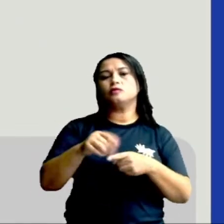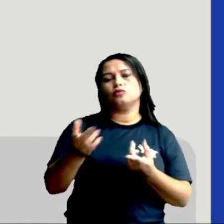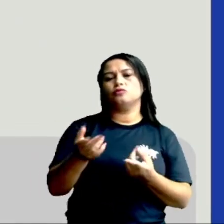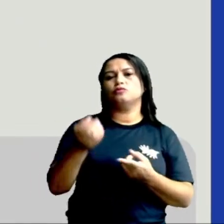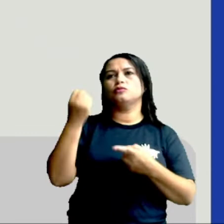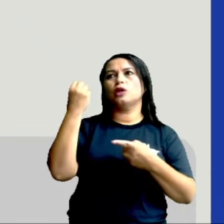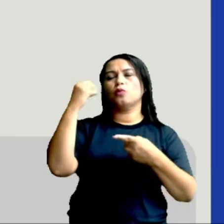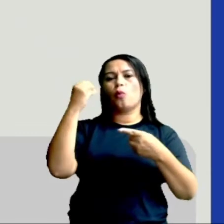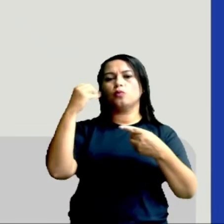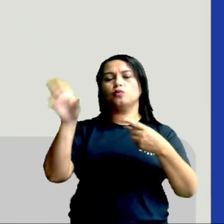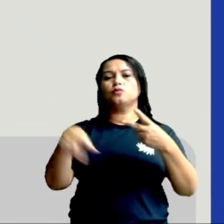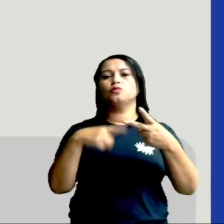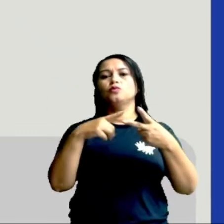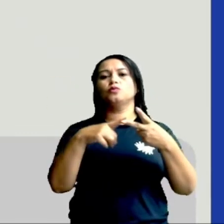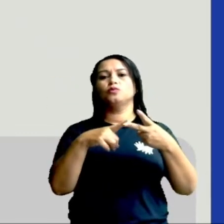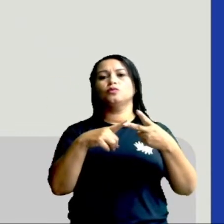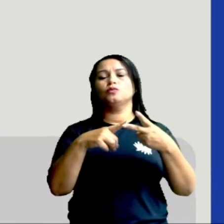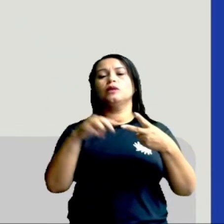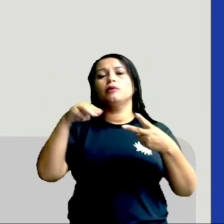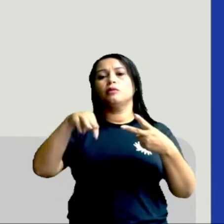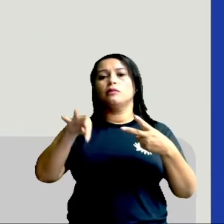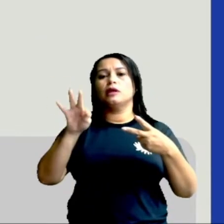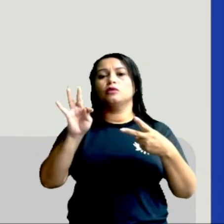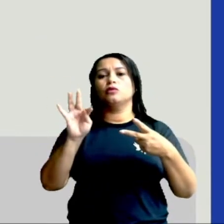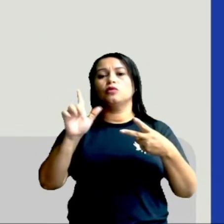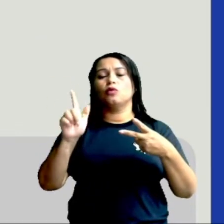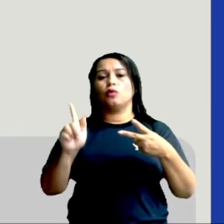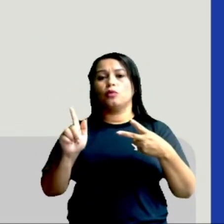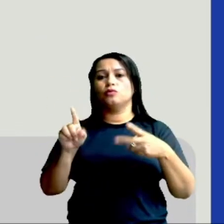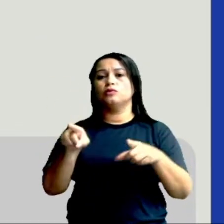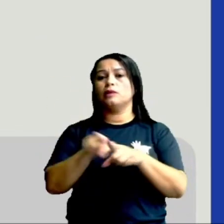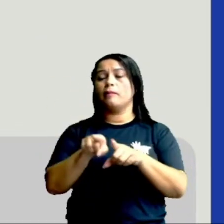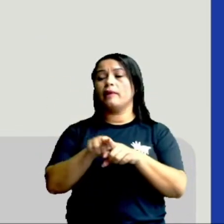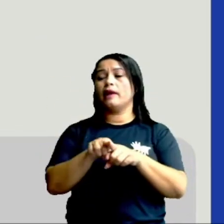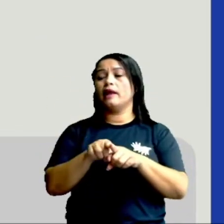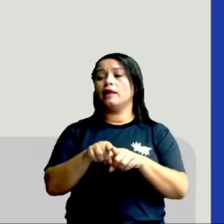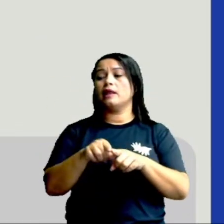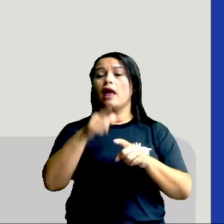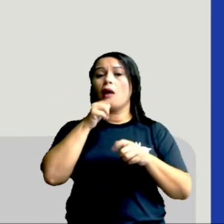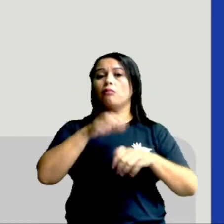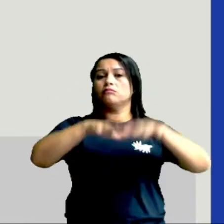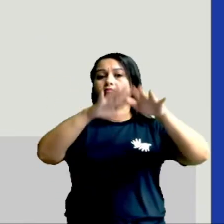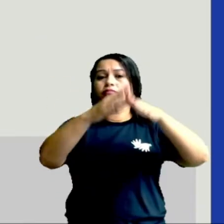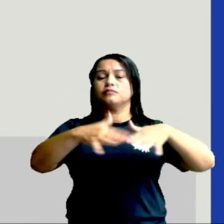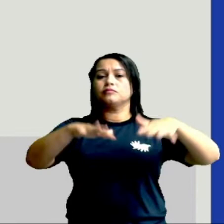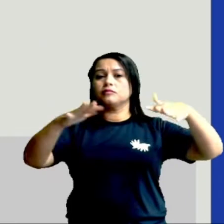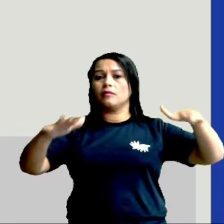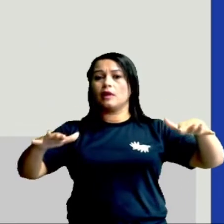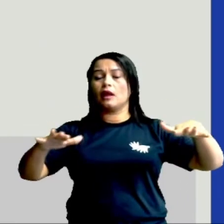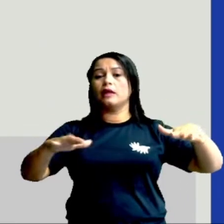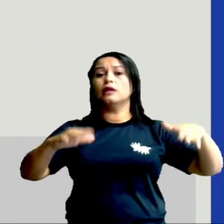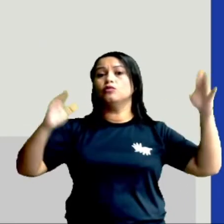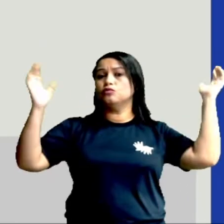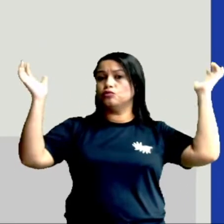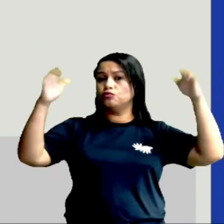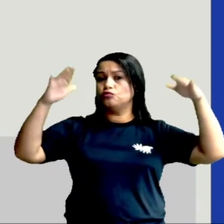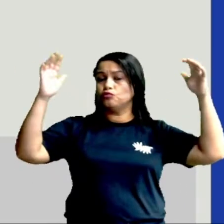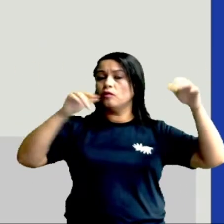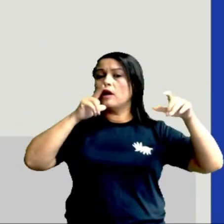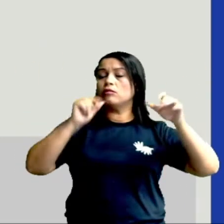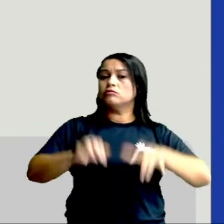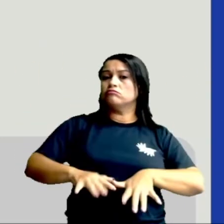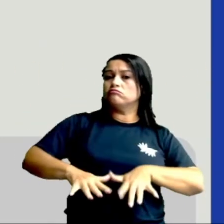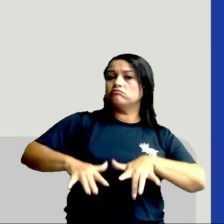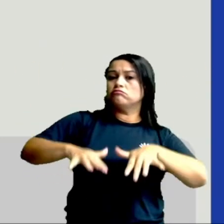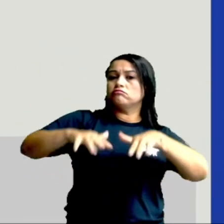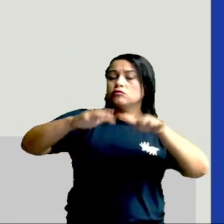do Sul. É considerada como a maior planície inundável do mundo. Em tempos de chuva e de cheias dos